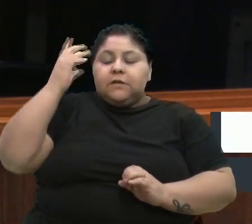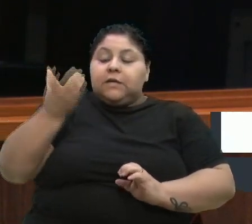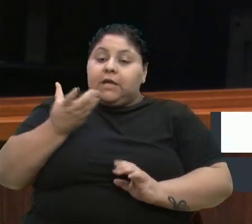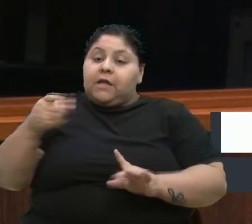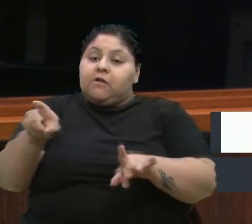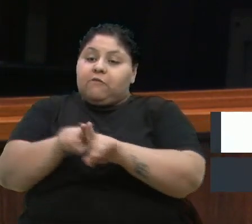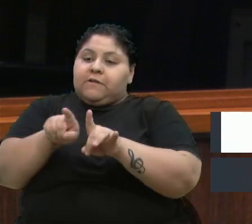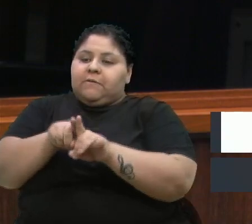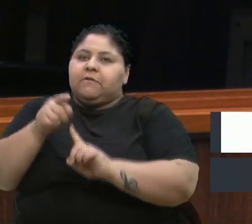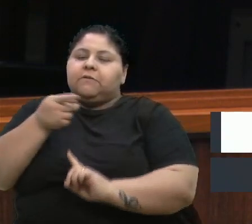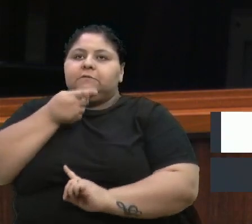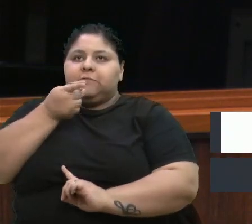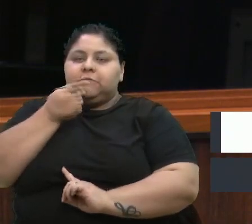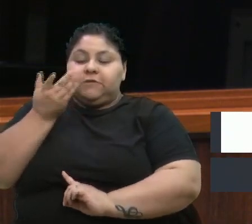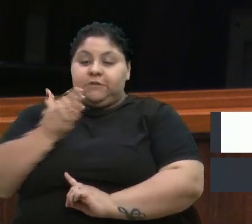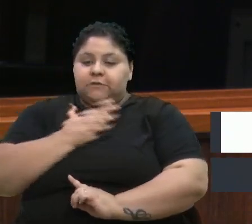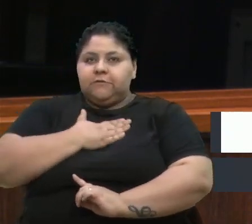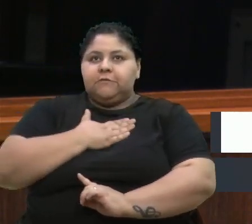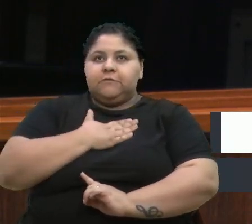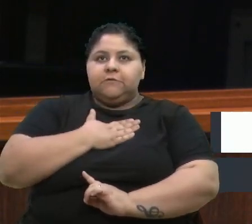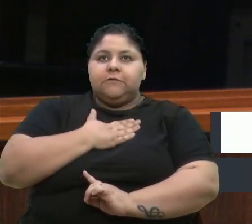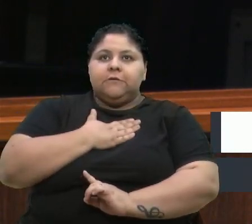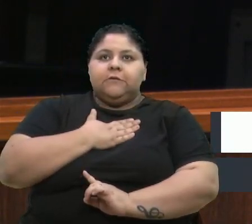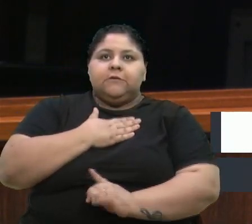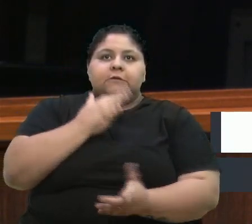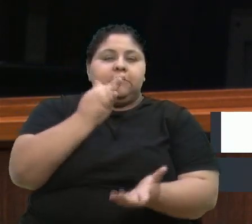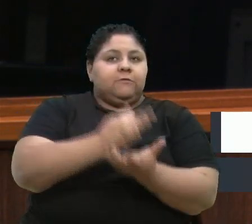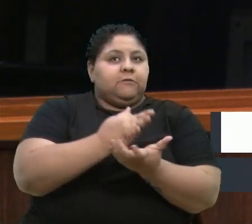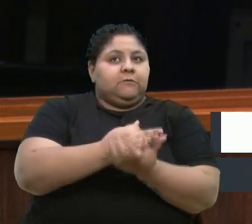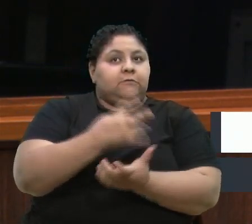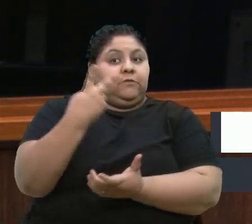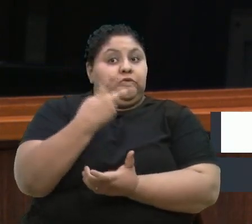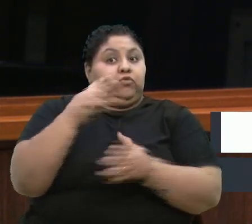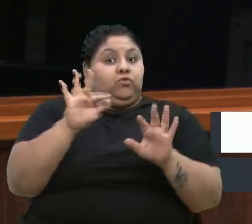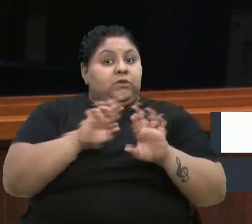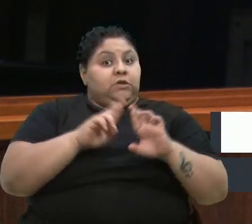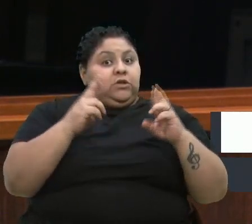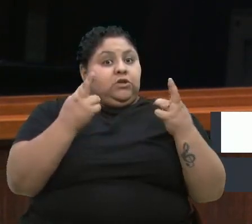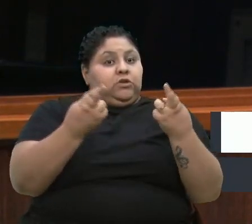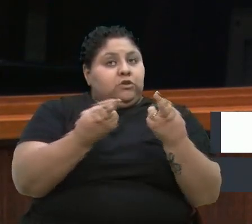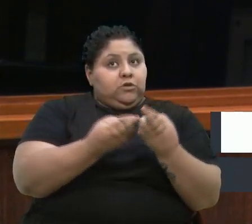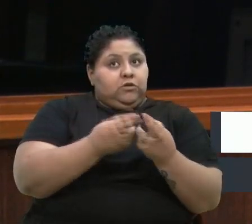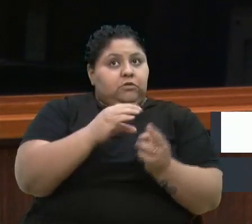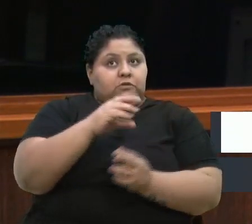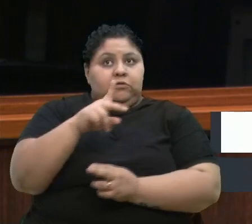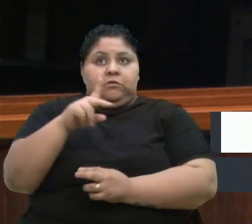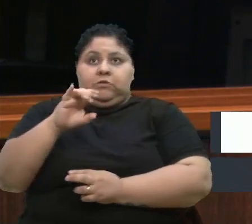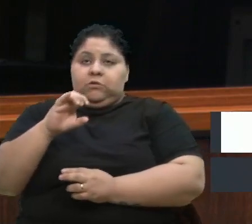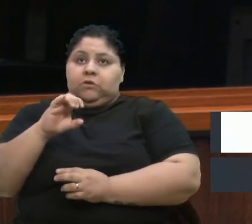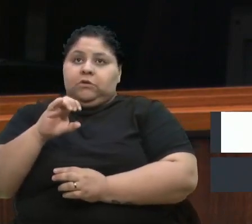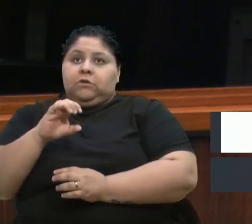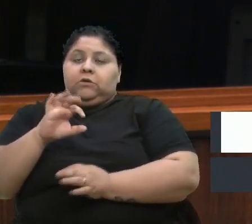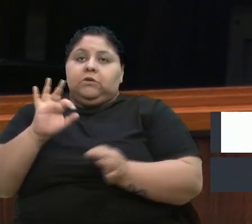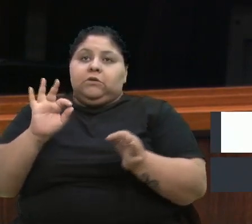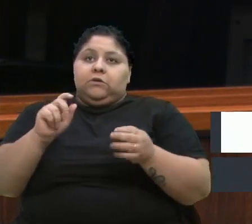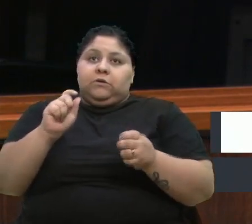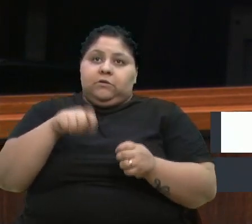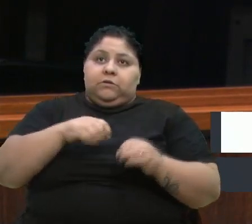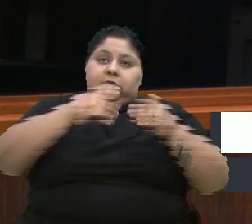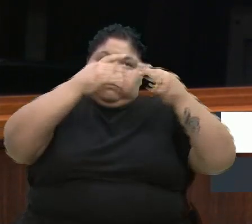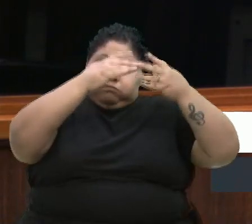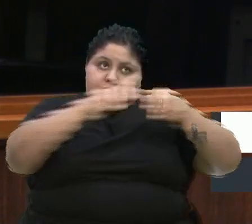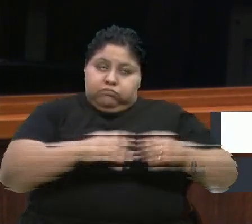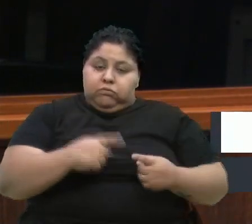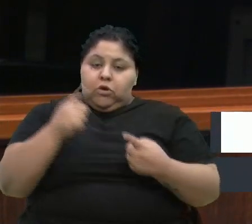também dizer que eu faltei em 2 reuniões da CPI, devidamente justificadas. Uma eu estava em